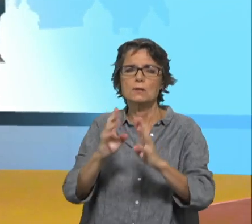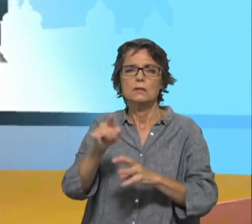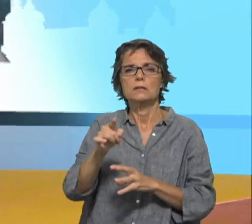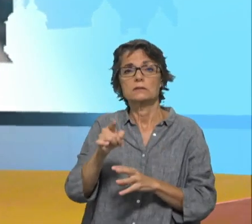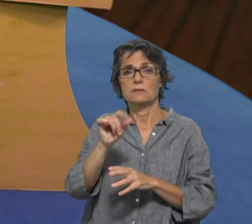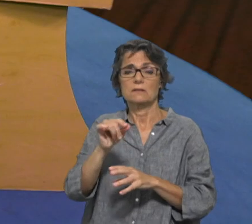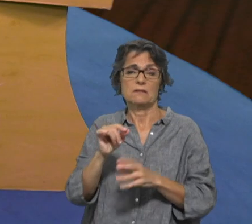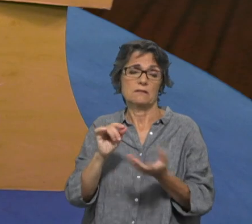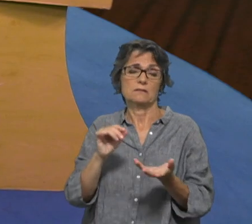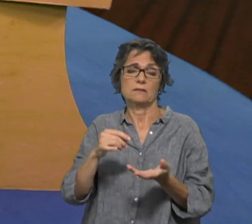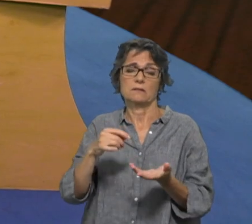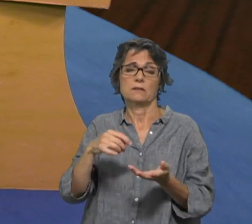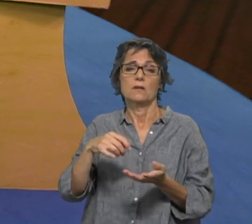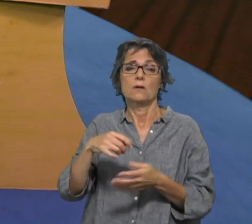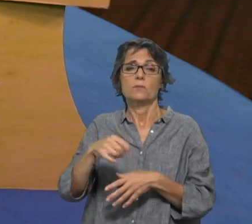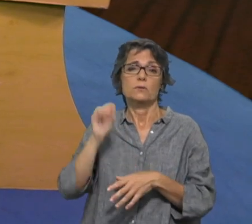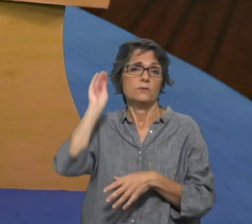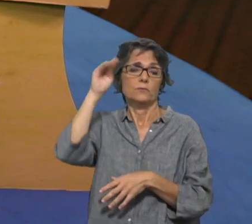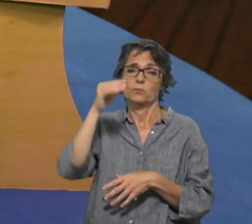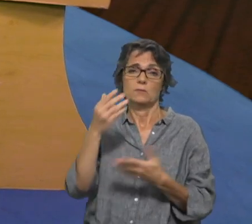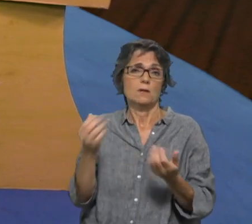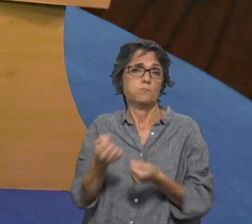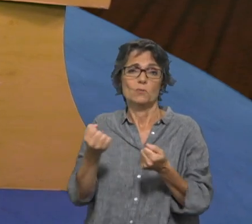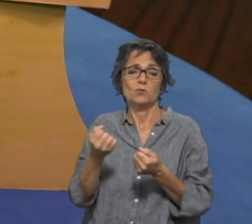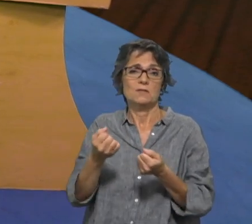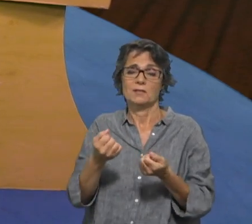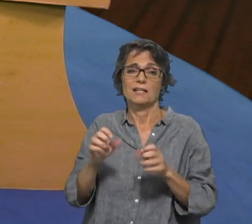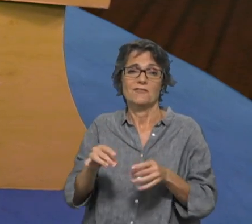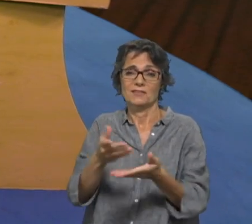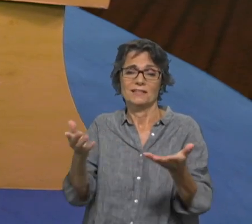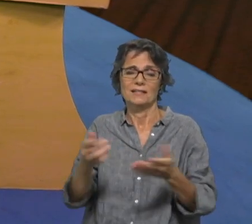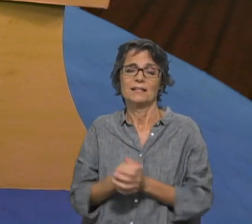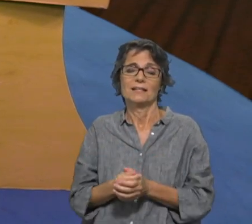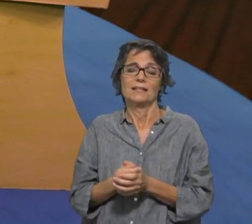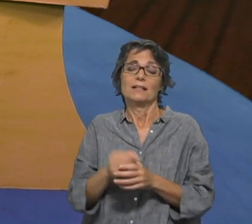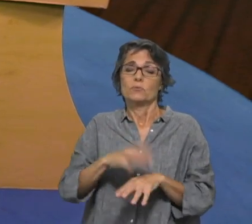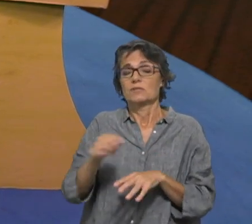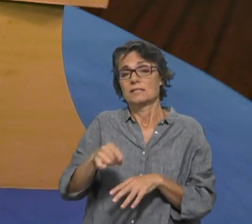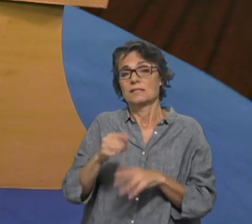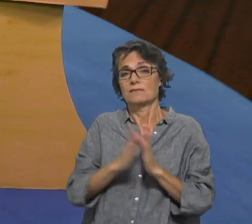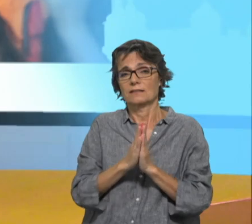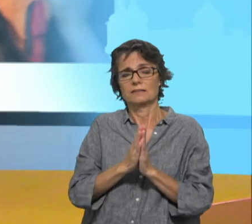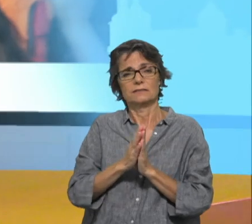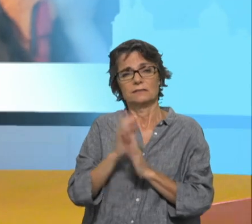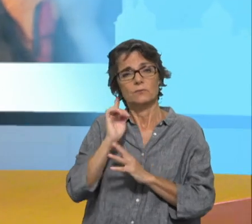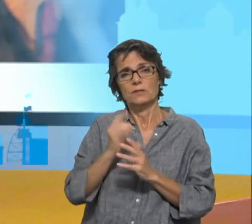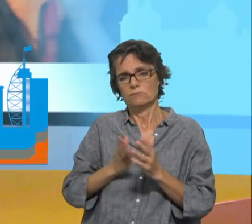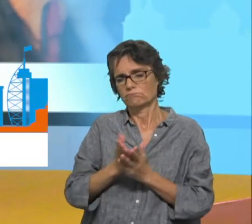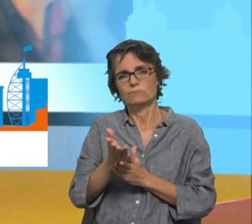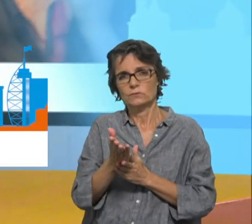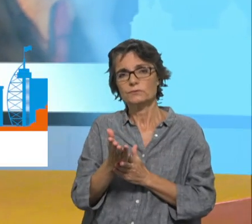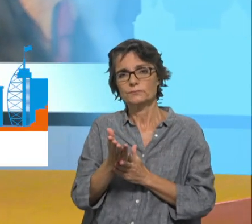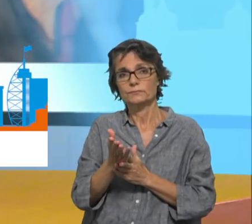República conseguia demover aquelas pessoas todas. Portanto, continua de facto a ter uma grande importância e basta ver a afluência que há